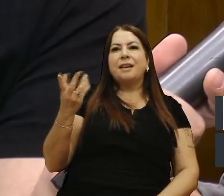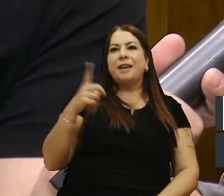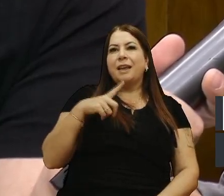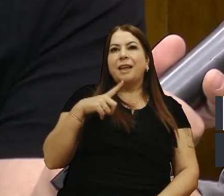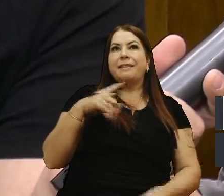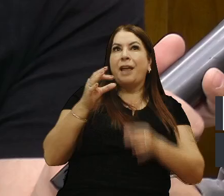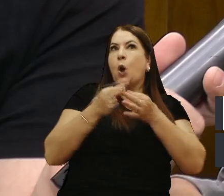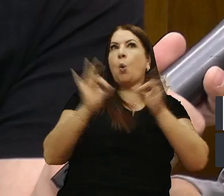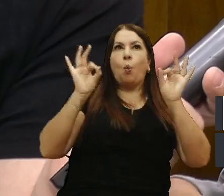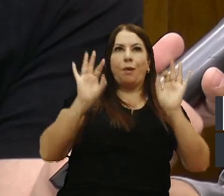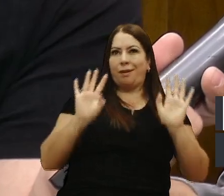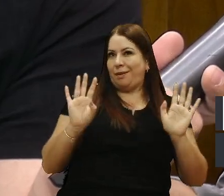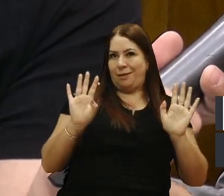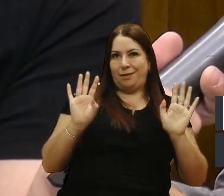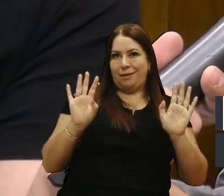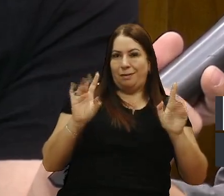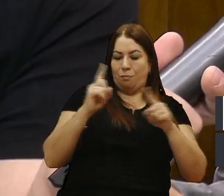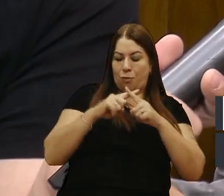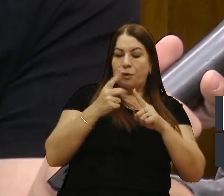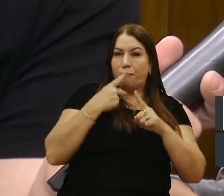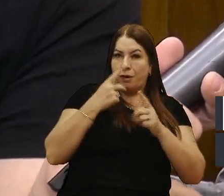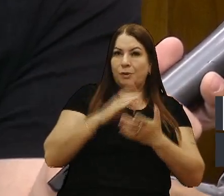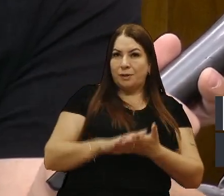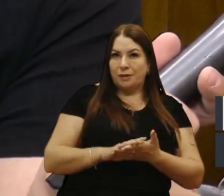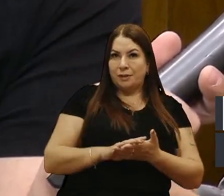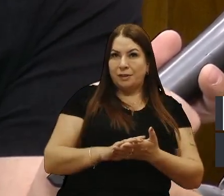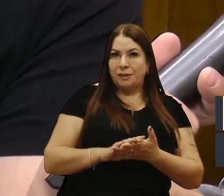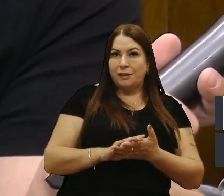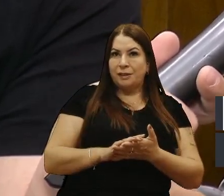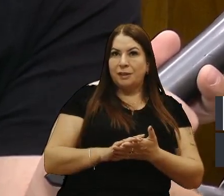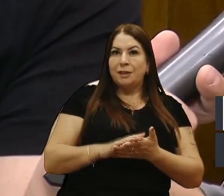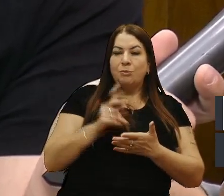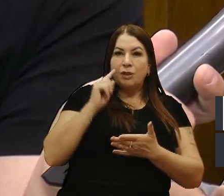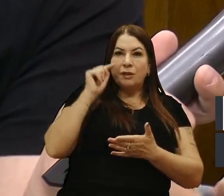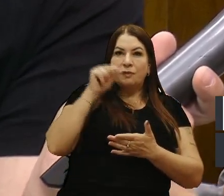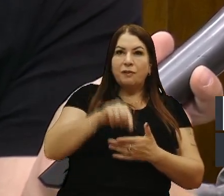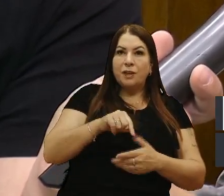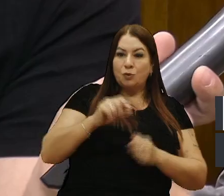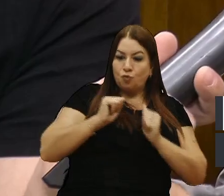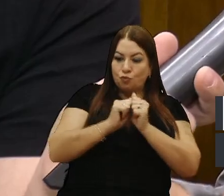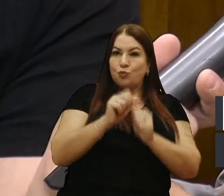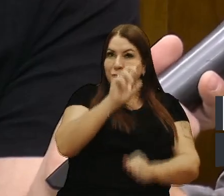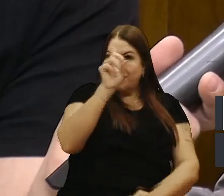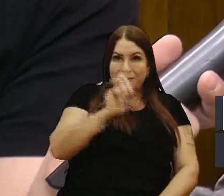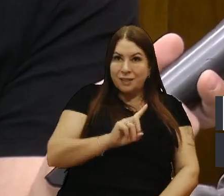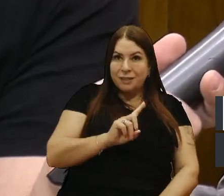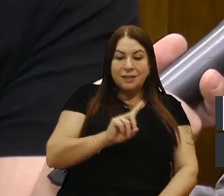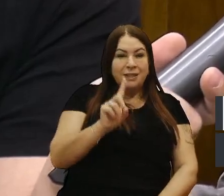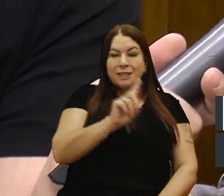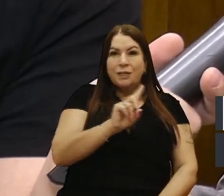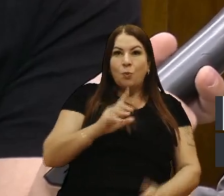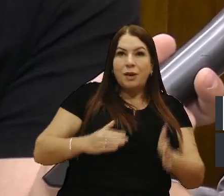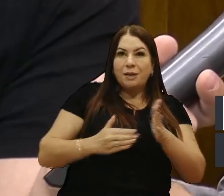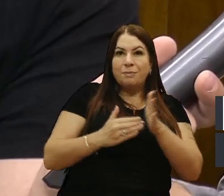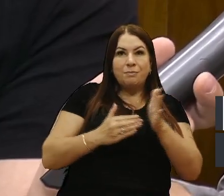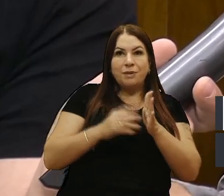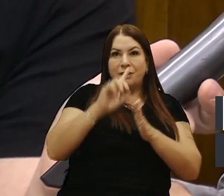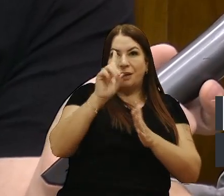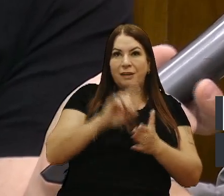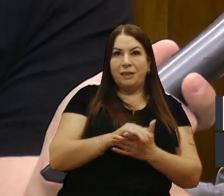cura. Por que eu digo isso? Porque a gente veio com a deficiência e a gente não se limita à